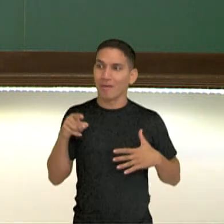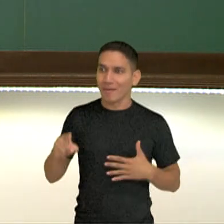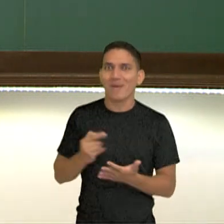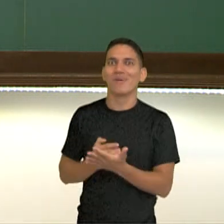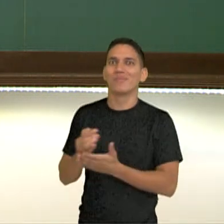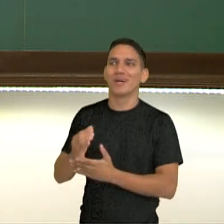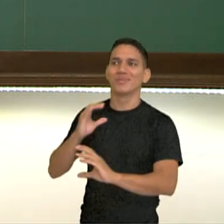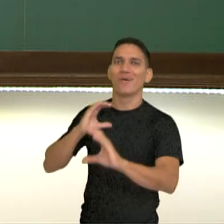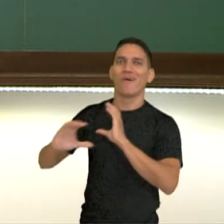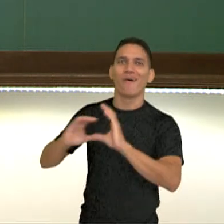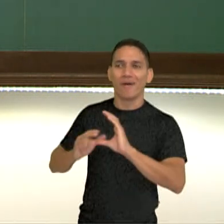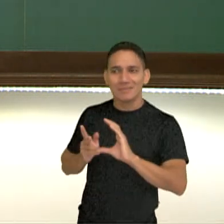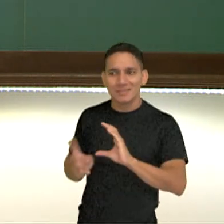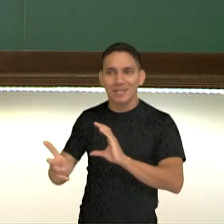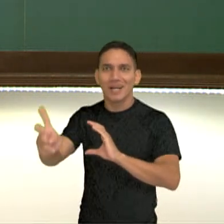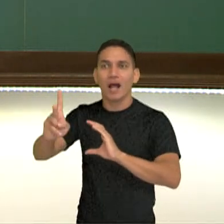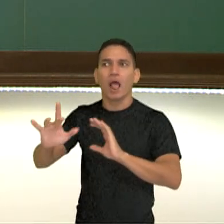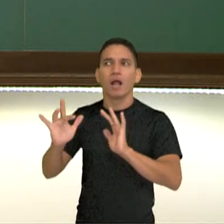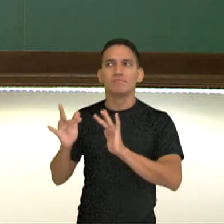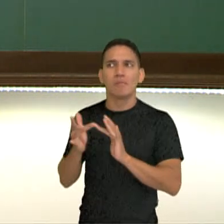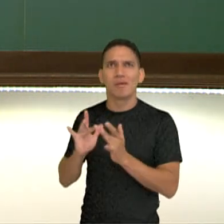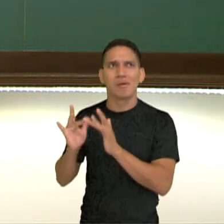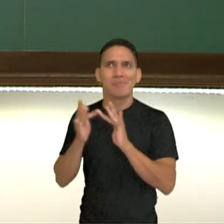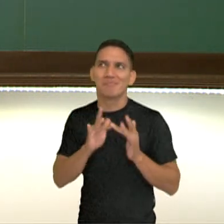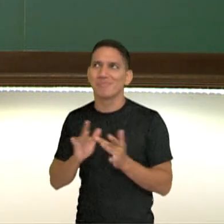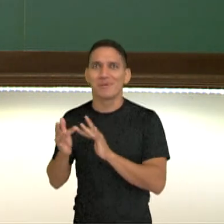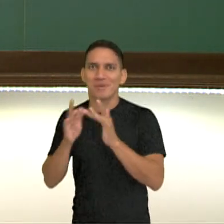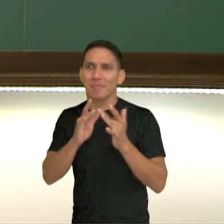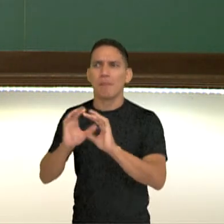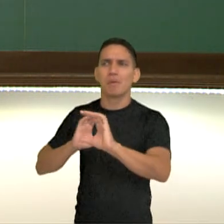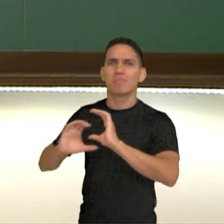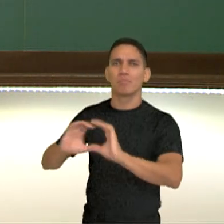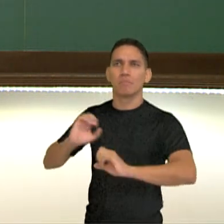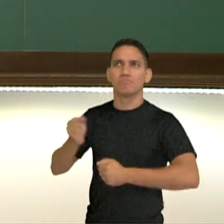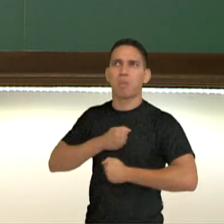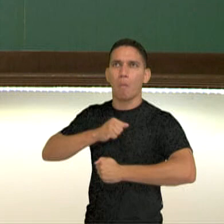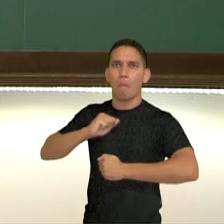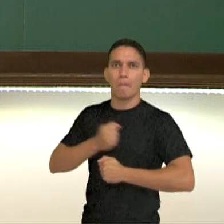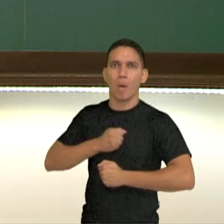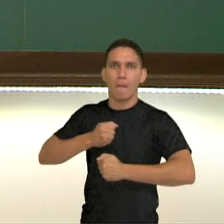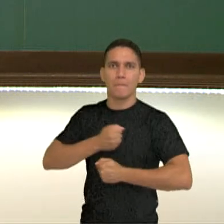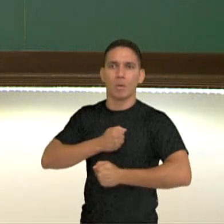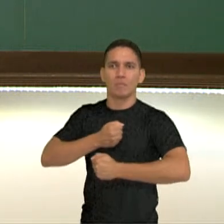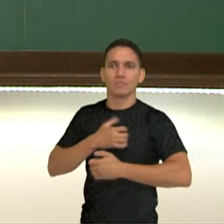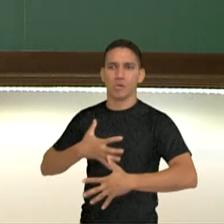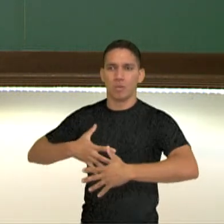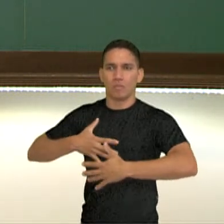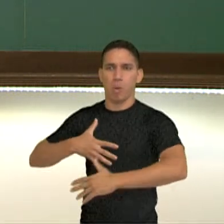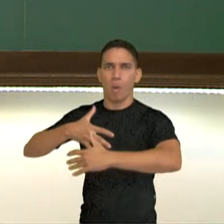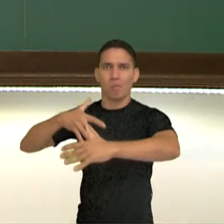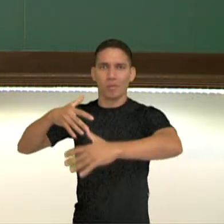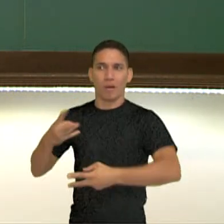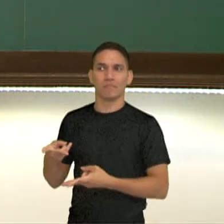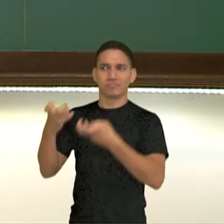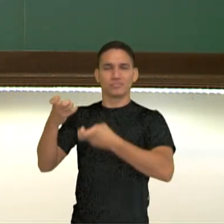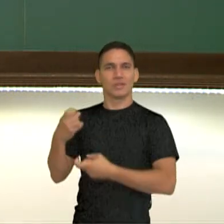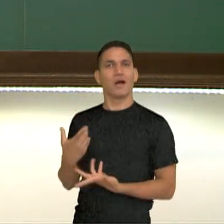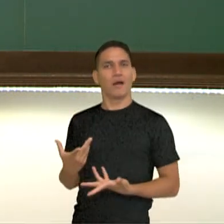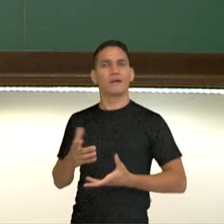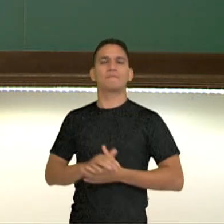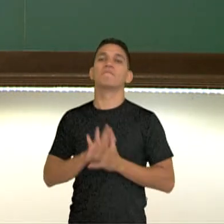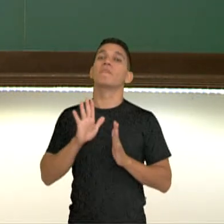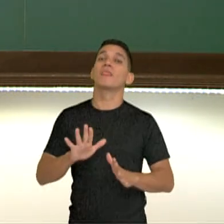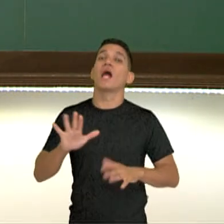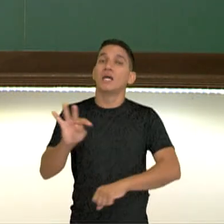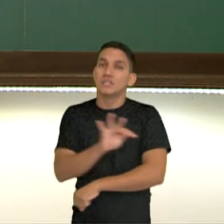assim comunicar estabelecer meios de comunicação a partir das sonoridades mas a técnica romboni não é a